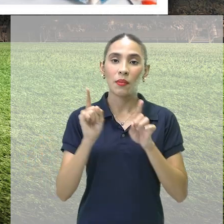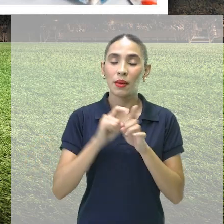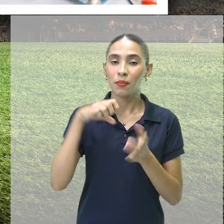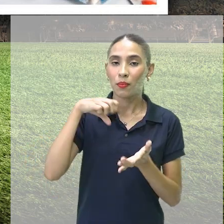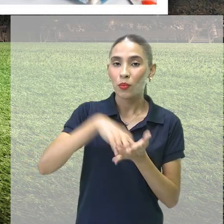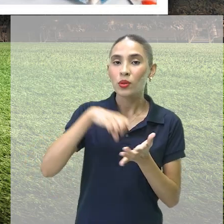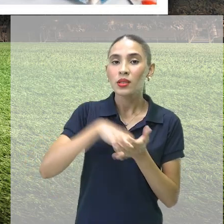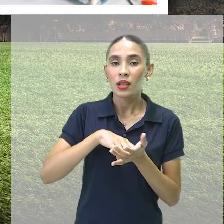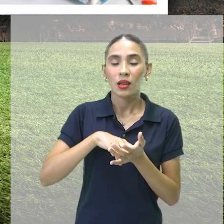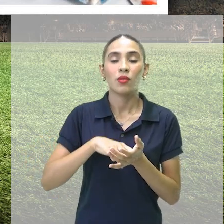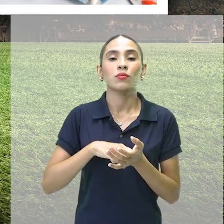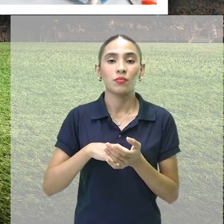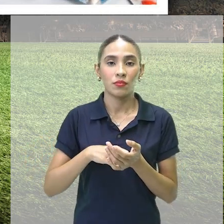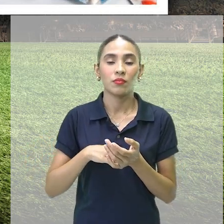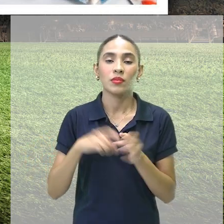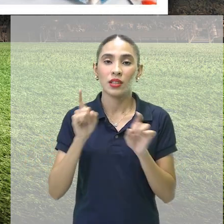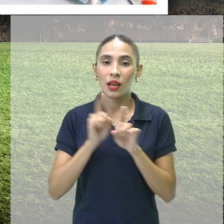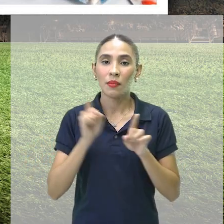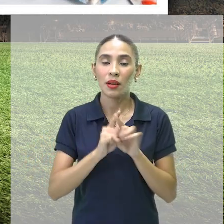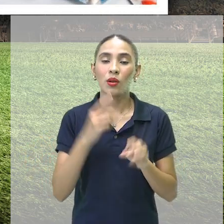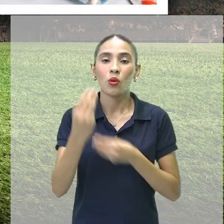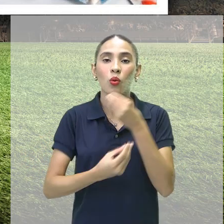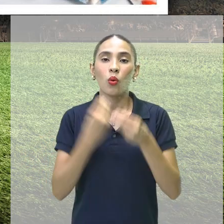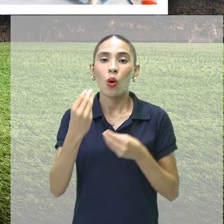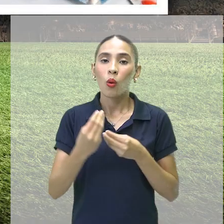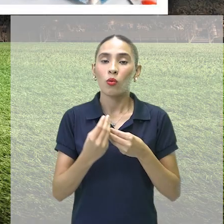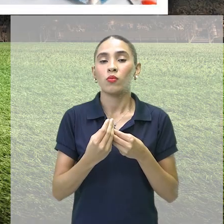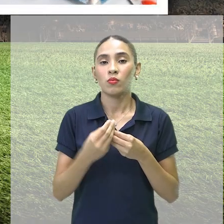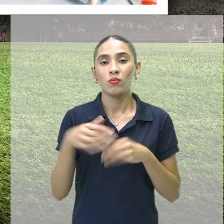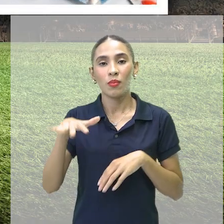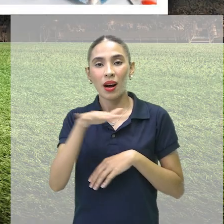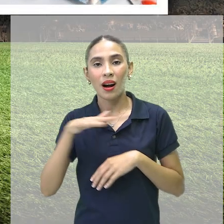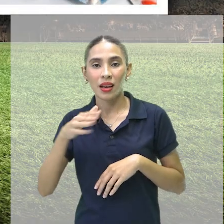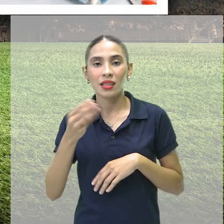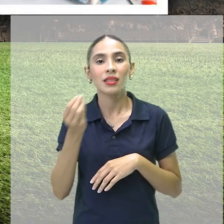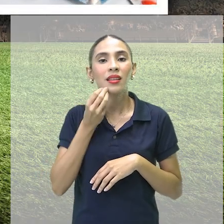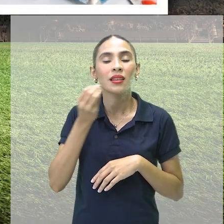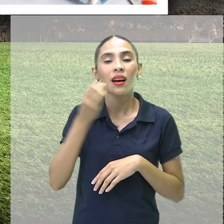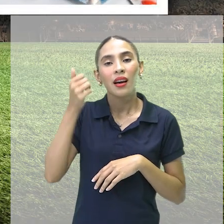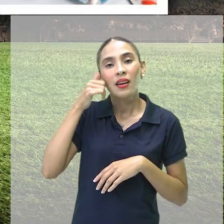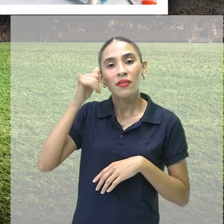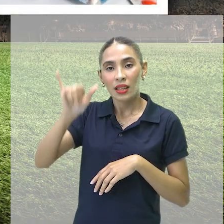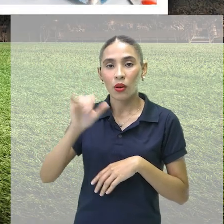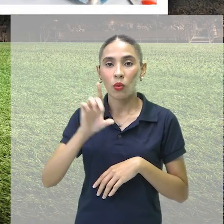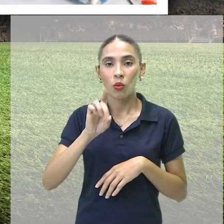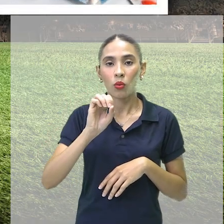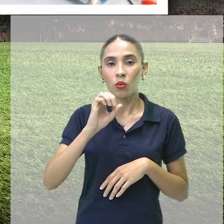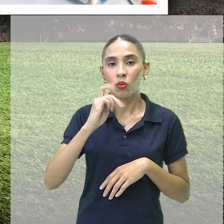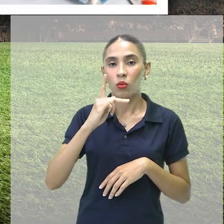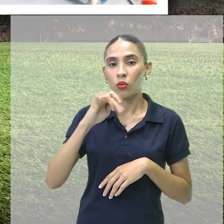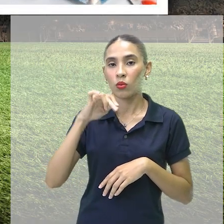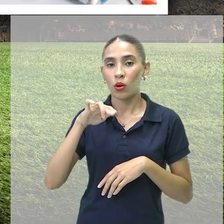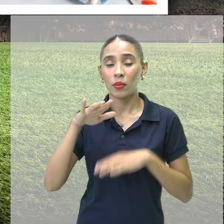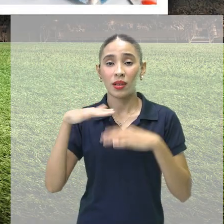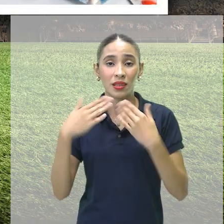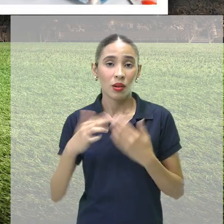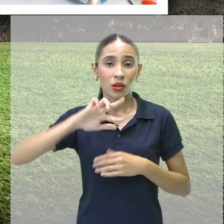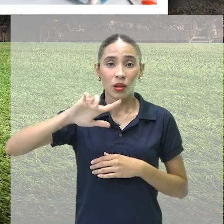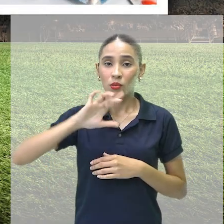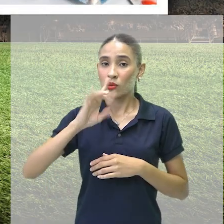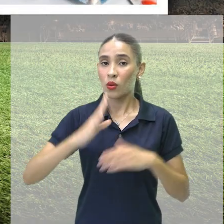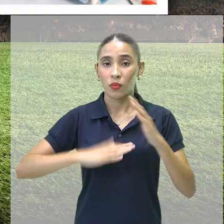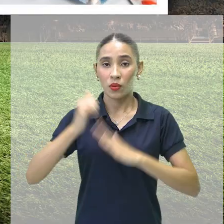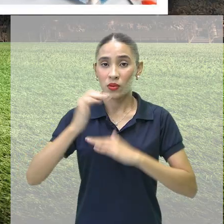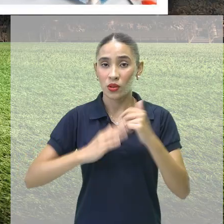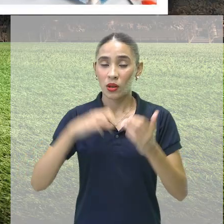fazendo presente como uma alternativa para combater essas questões. Né? E nesse caso, não só o atleta ser